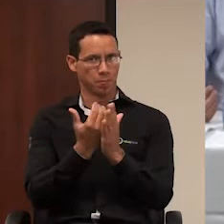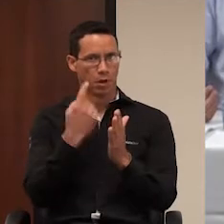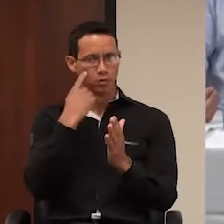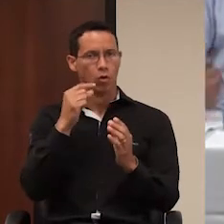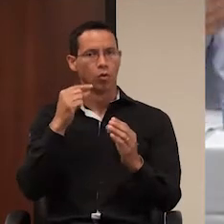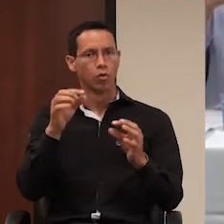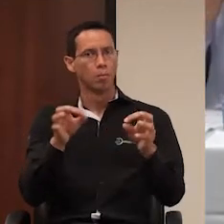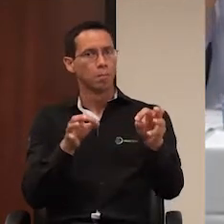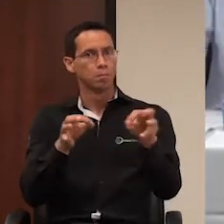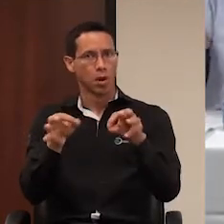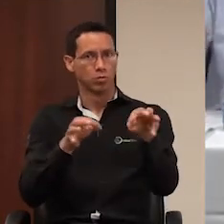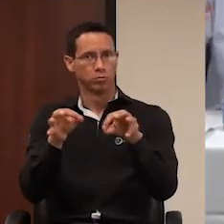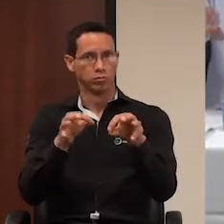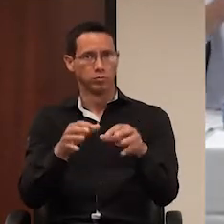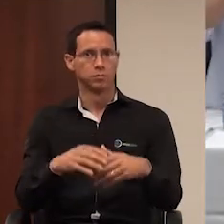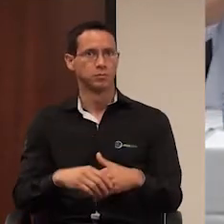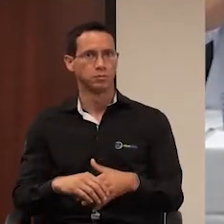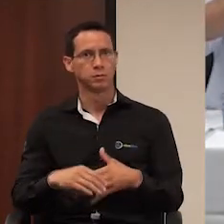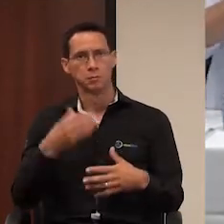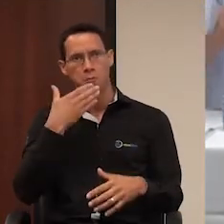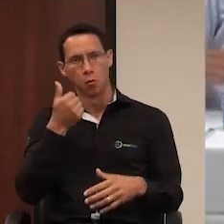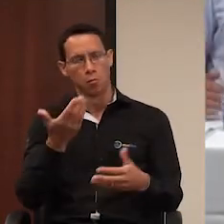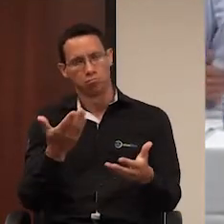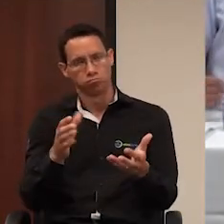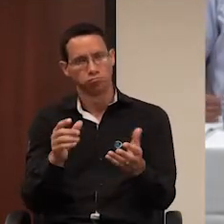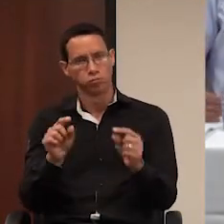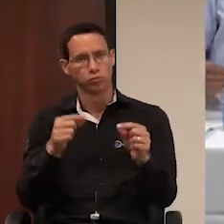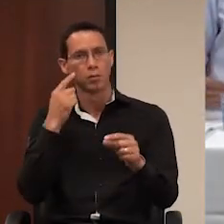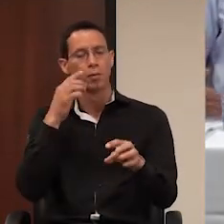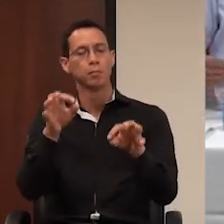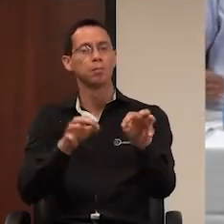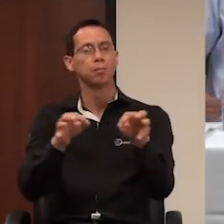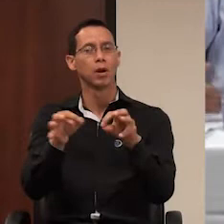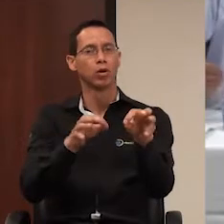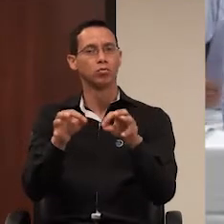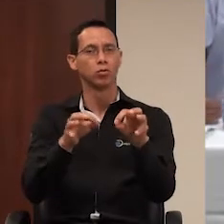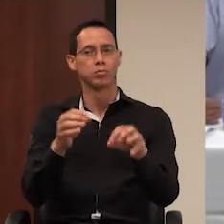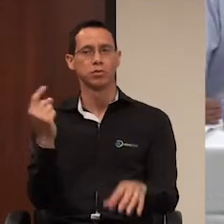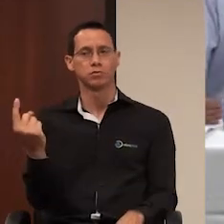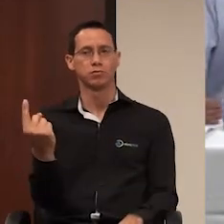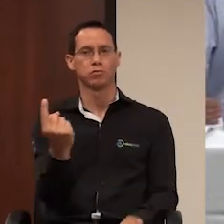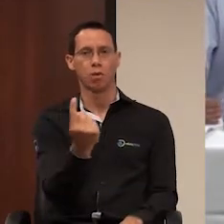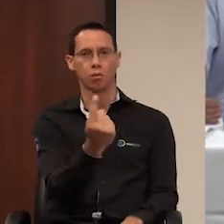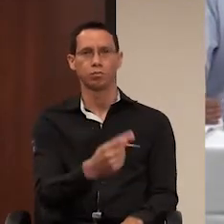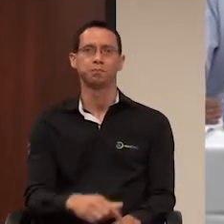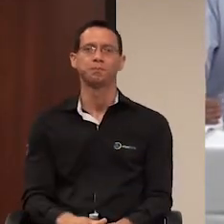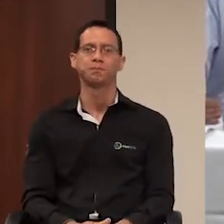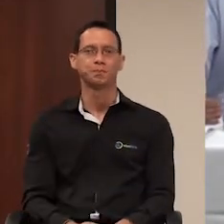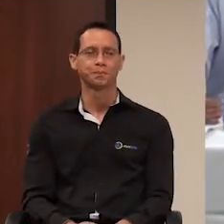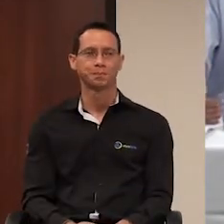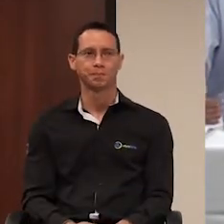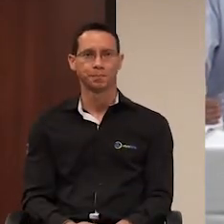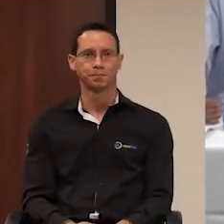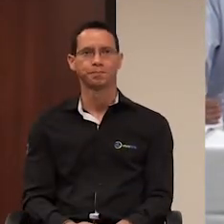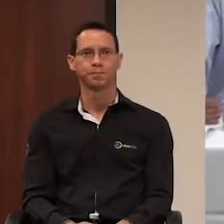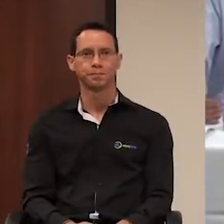essa expressão. Não sei se é melhor, mas foi um plano individual.